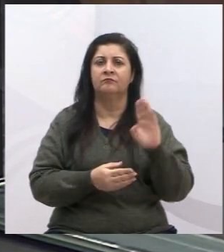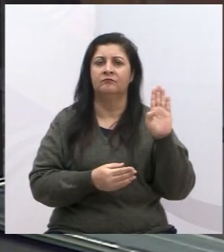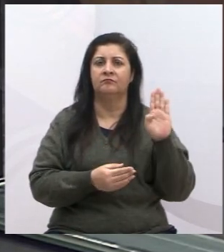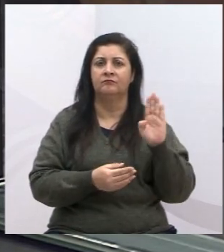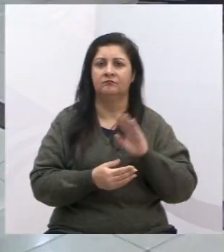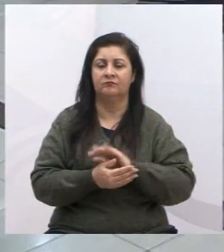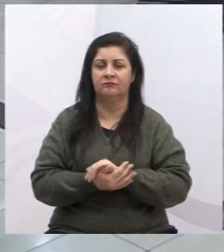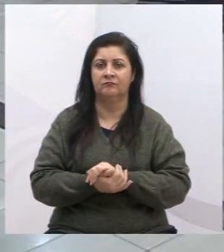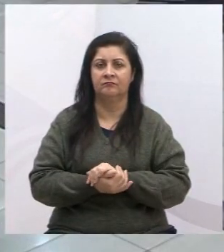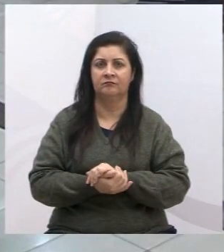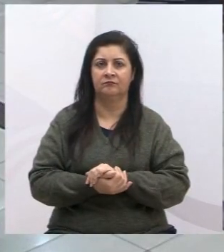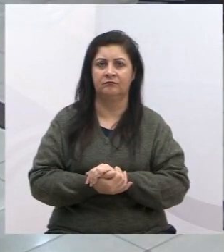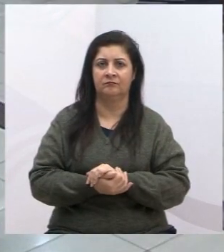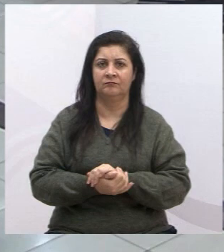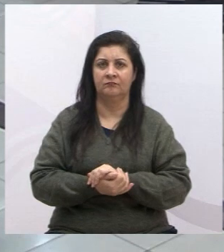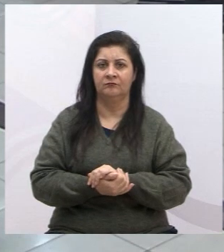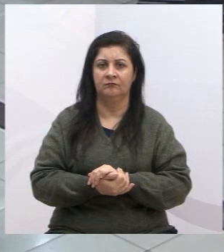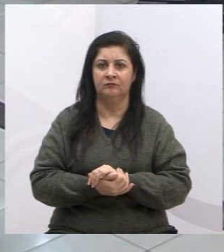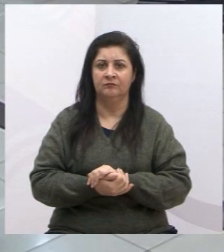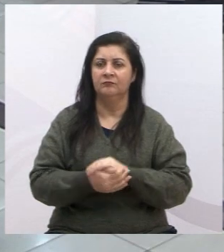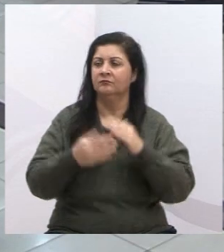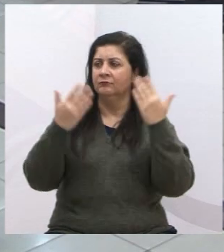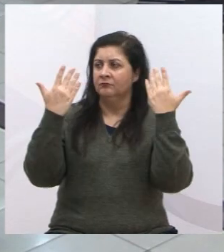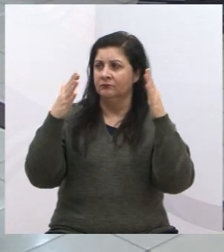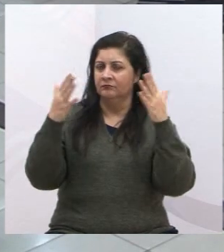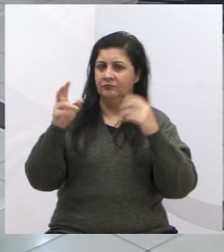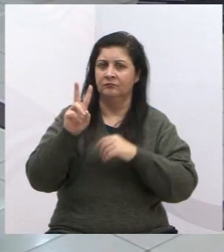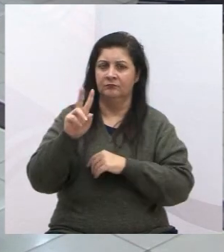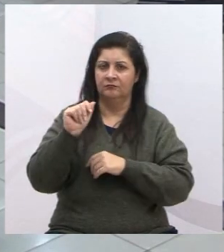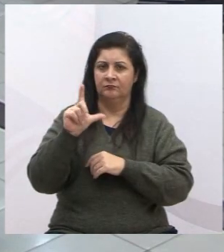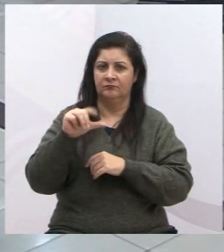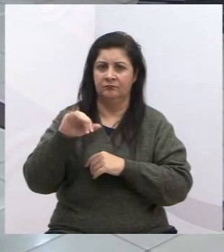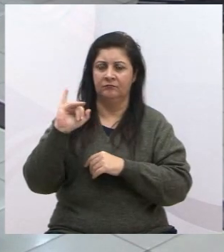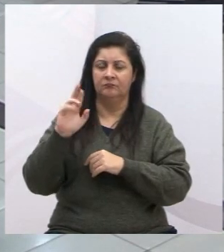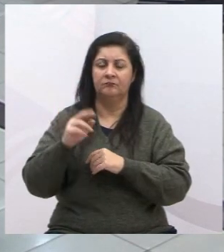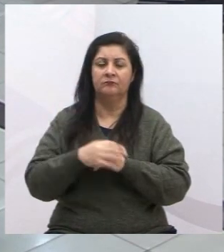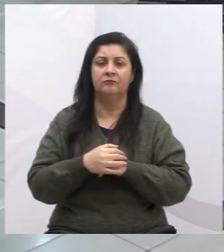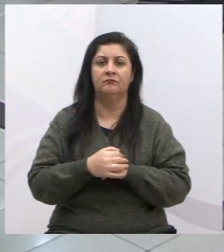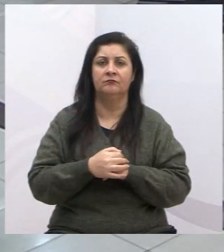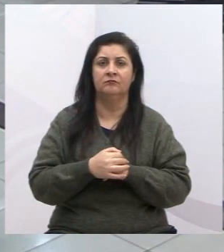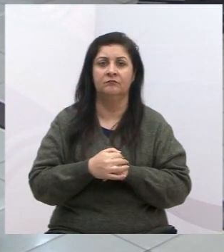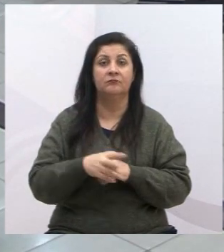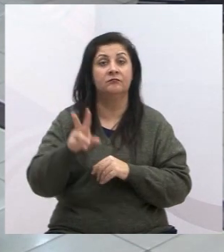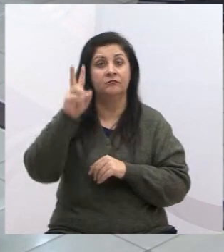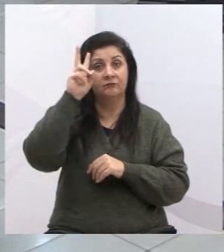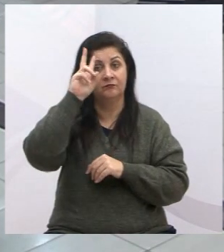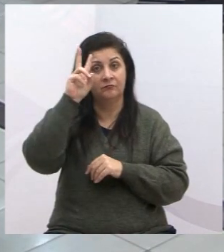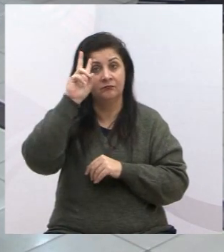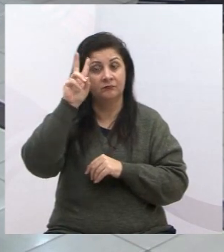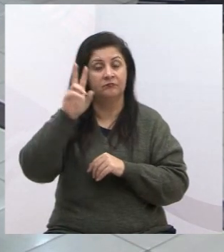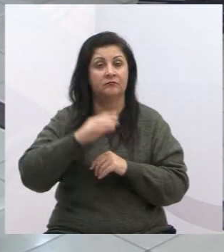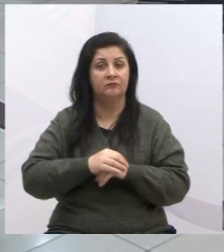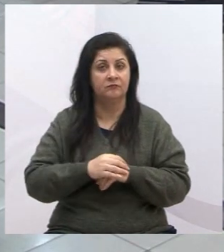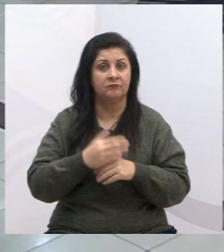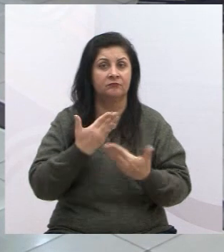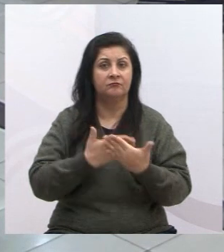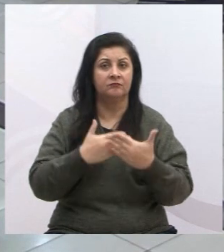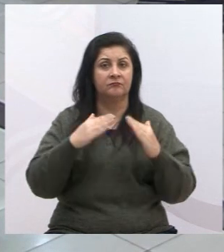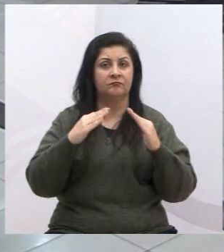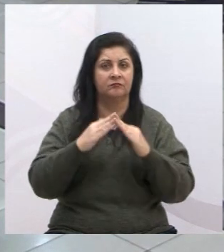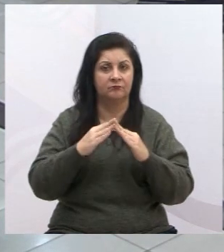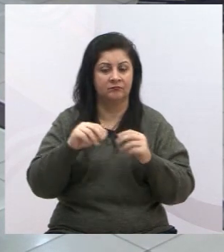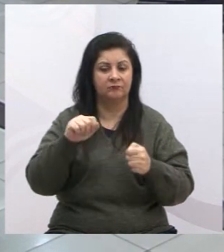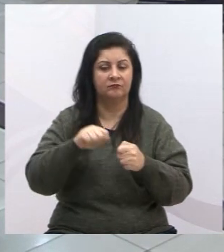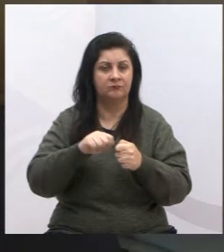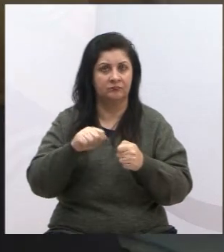também contribuir e dizer parabéns ao vereador ao pedido e relembrar que as creches estão sendo feitas da